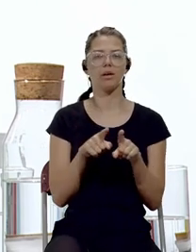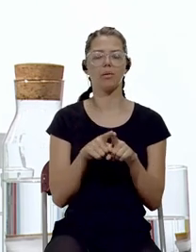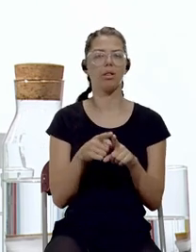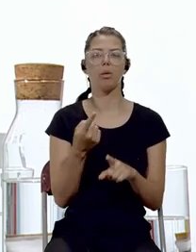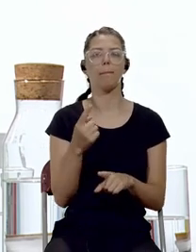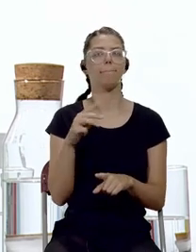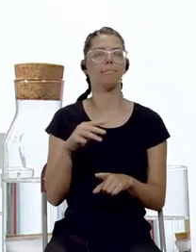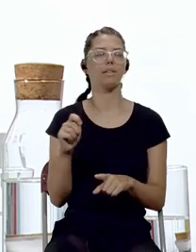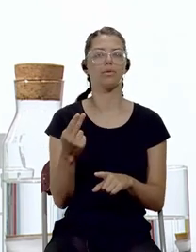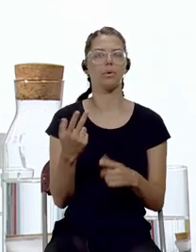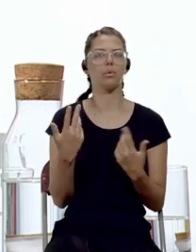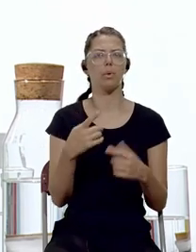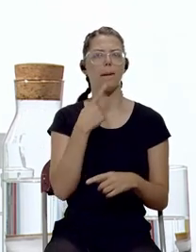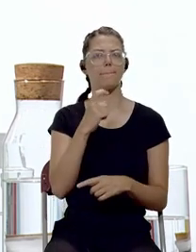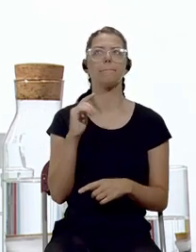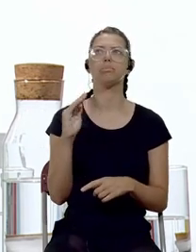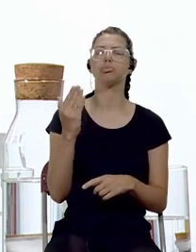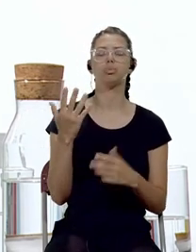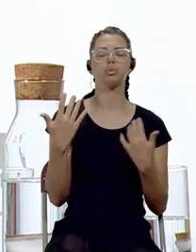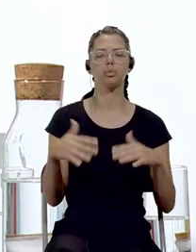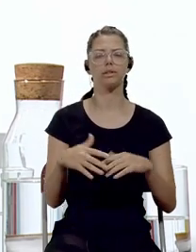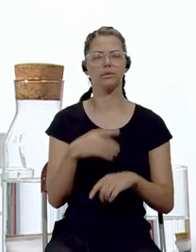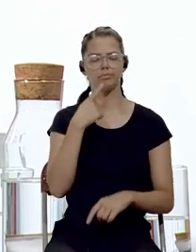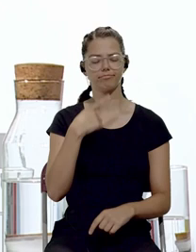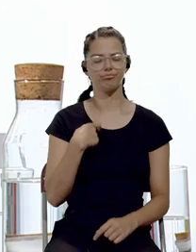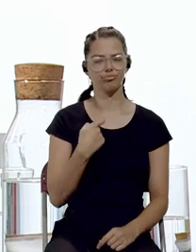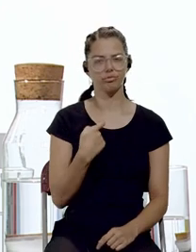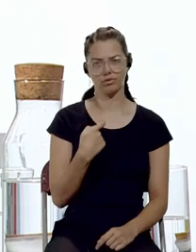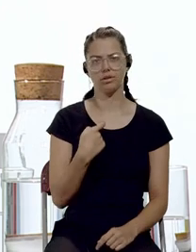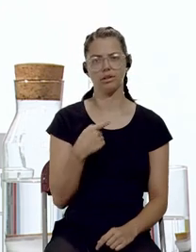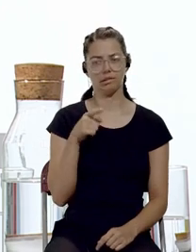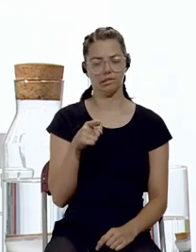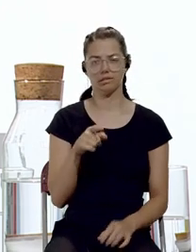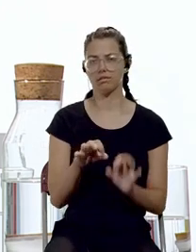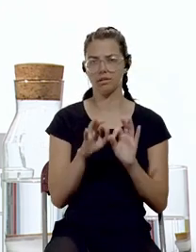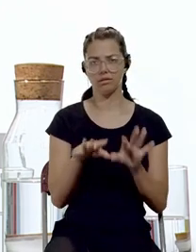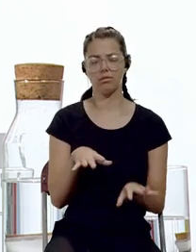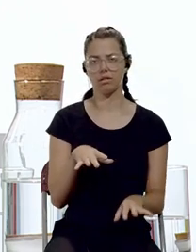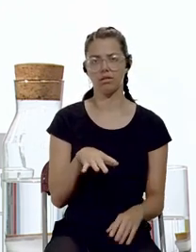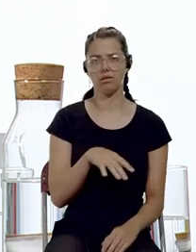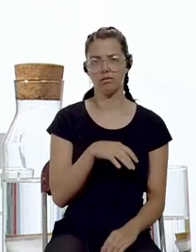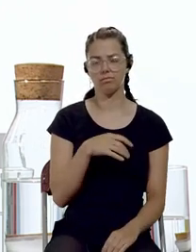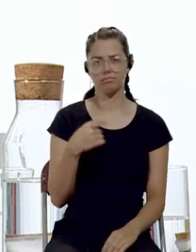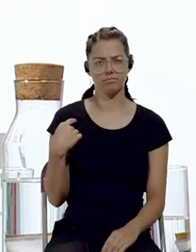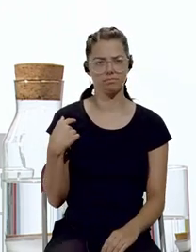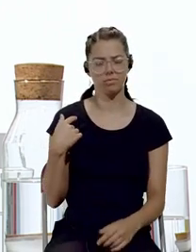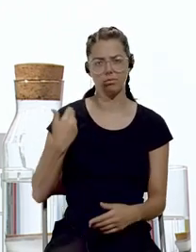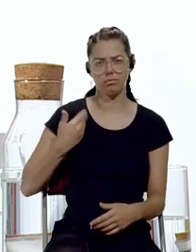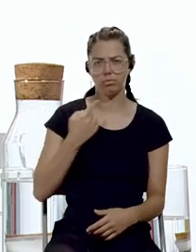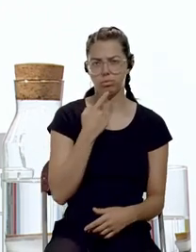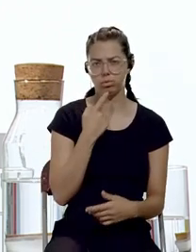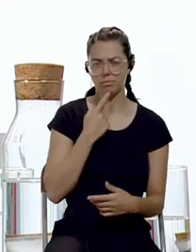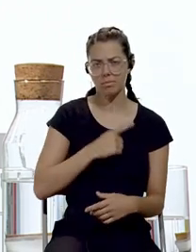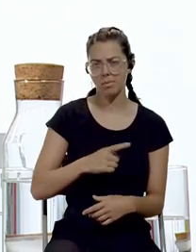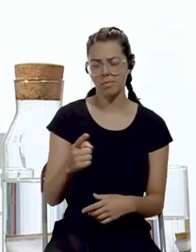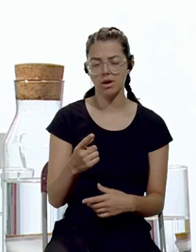€1 milhão. E é uma pergunta que eu faço muitas vezes a mim própria e talvez nunca venha a ter resposta, não é? Porque eu nunca saberei como é que o meu